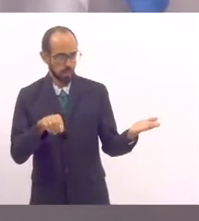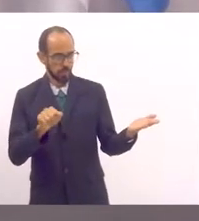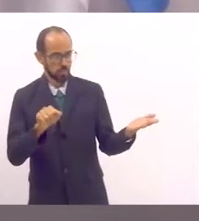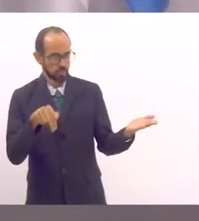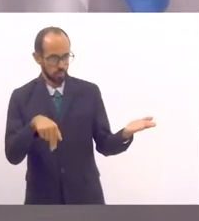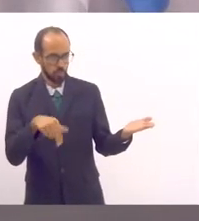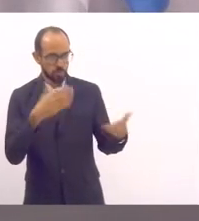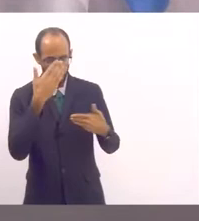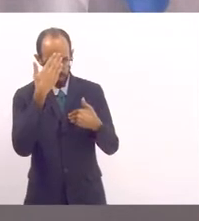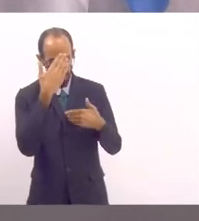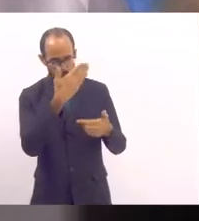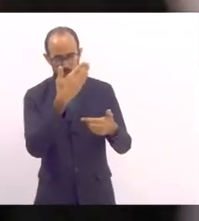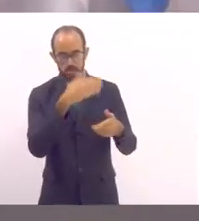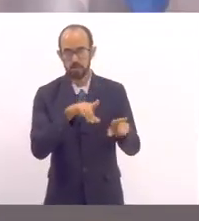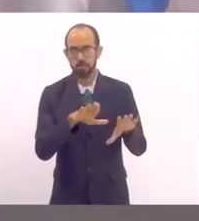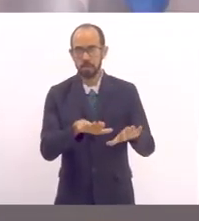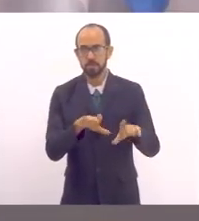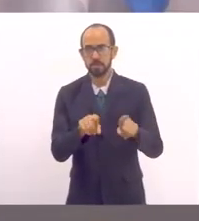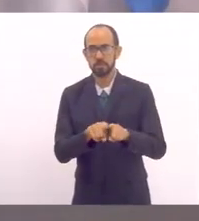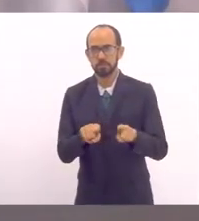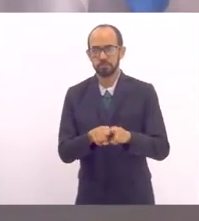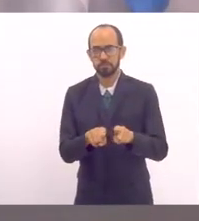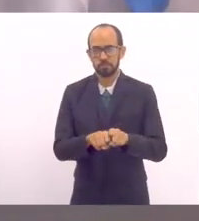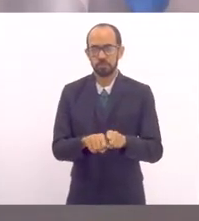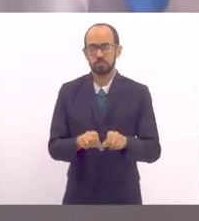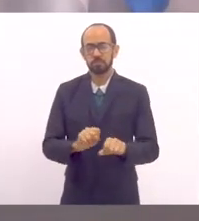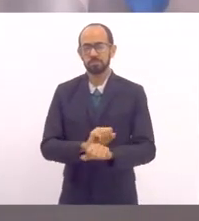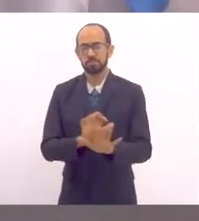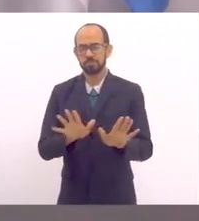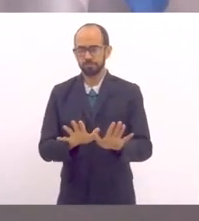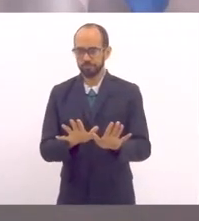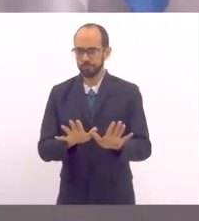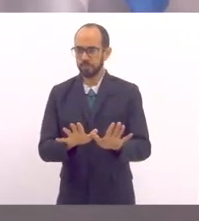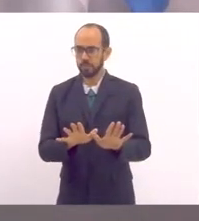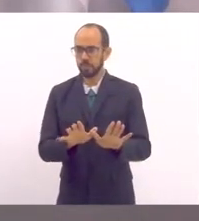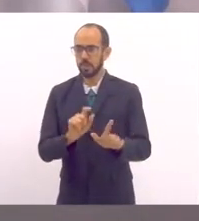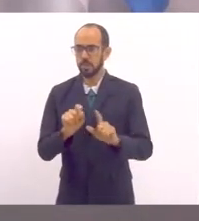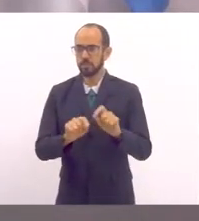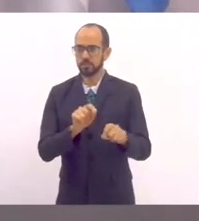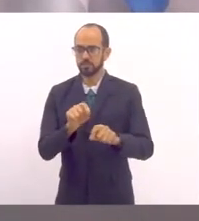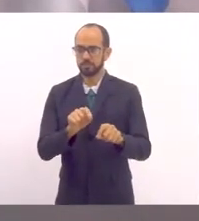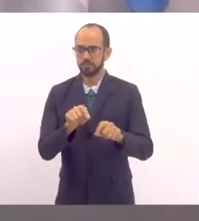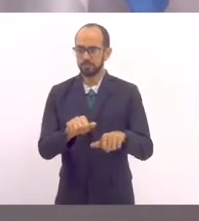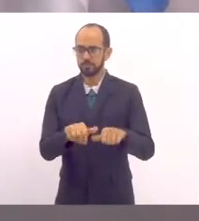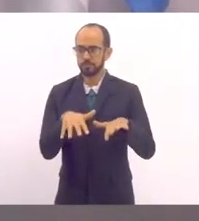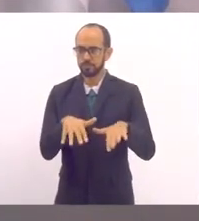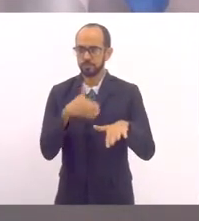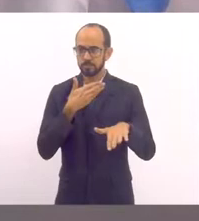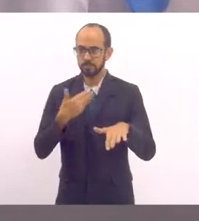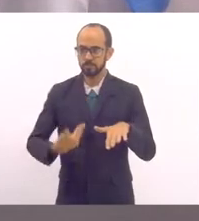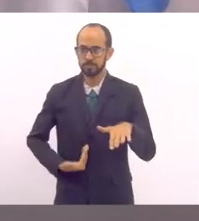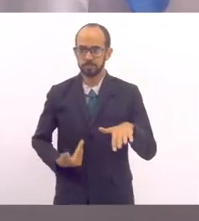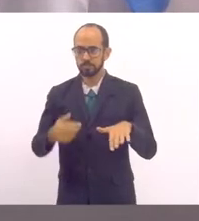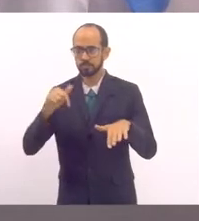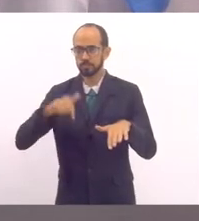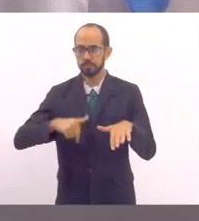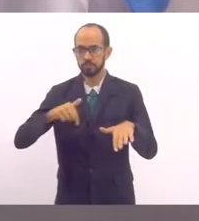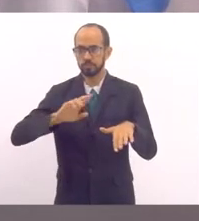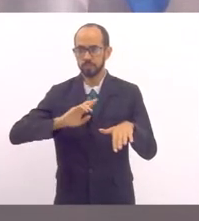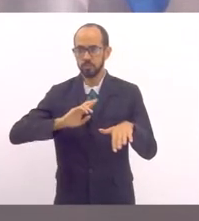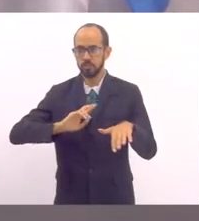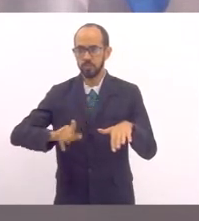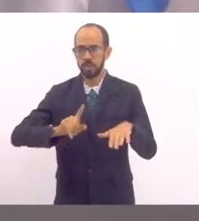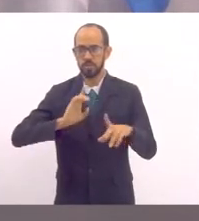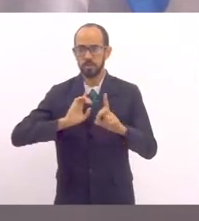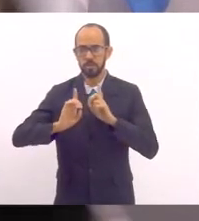senhor, mas eu queria deixar uma coisa aqui clara mais uma vez. Essa audiência pública, ela não é para